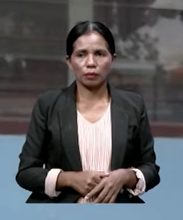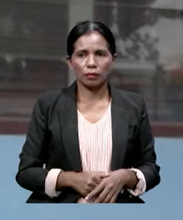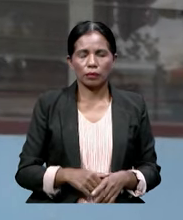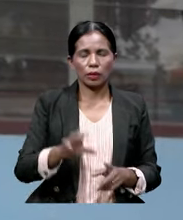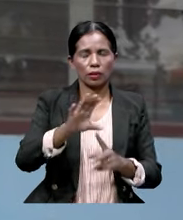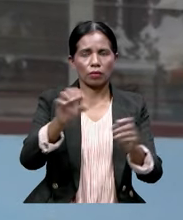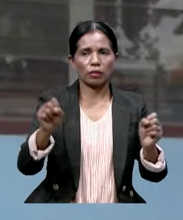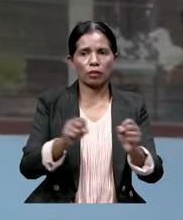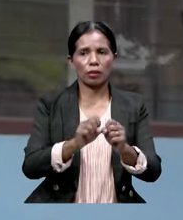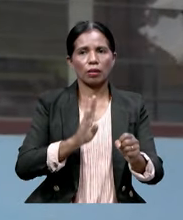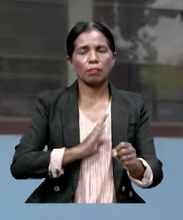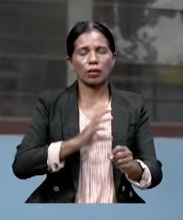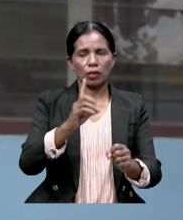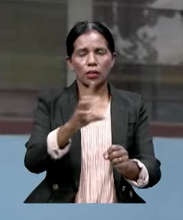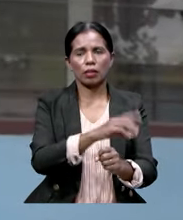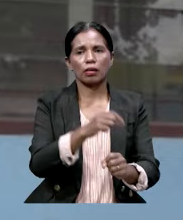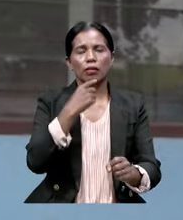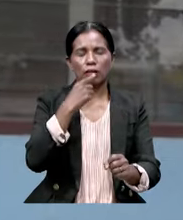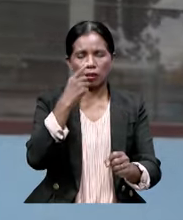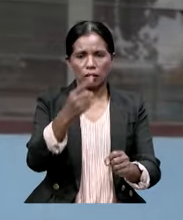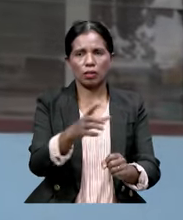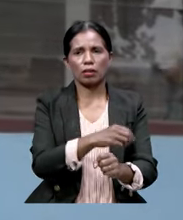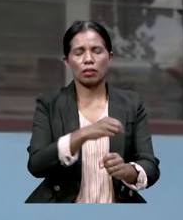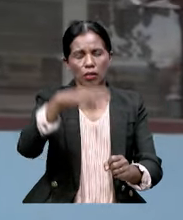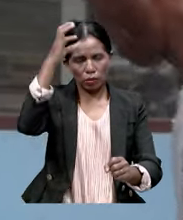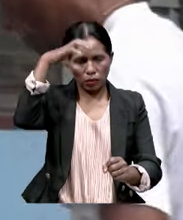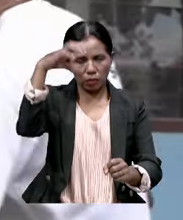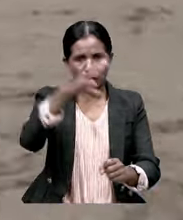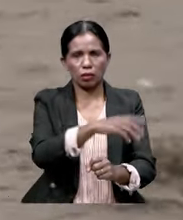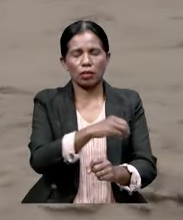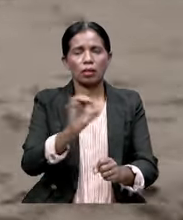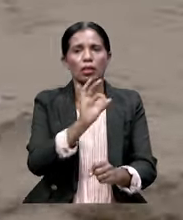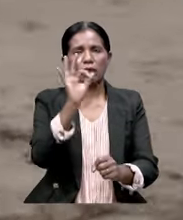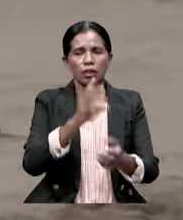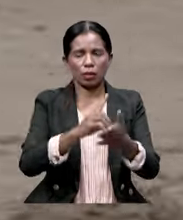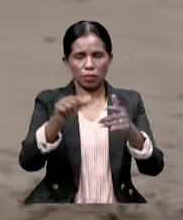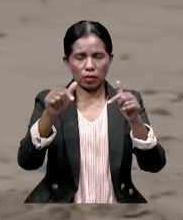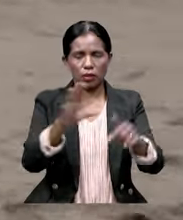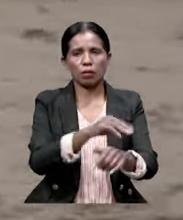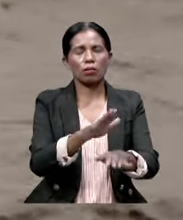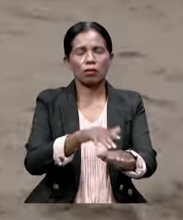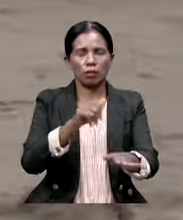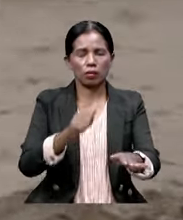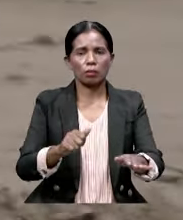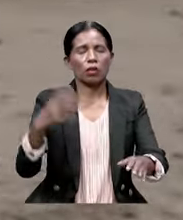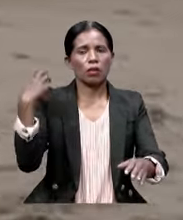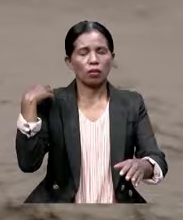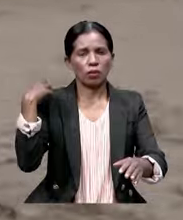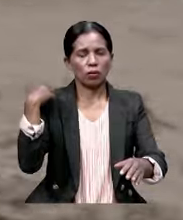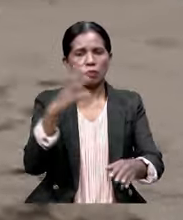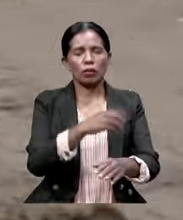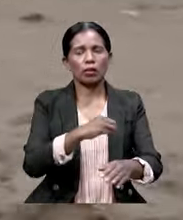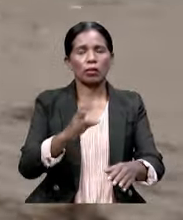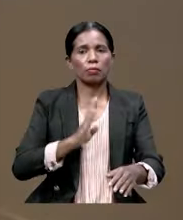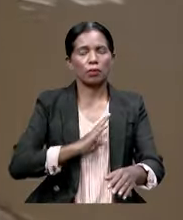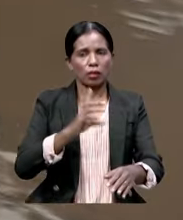Seresuco Bideu Santana, Alessandrinho Mesquita da Costa Brás, atetem, udam bote be acontece ia sexta semana, né? Afeta mos be edifício Seresuco Bideu